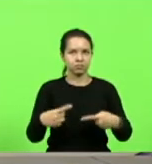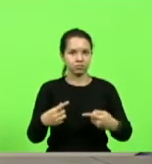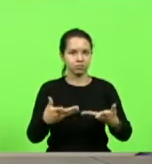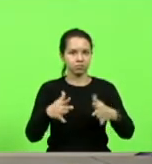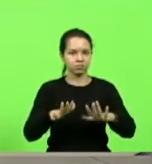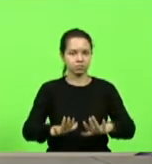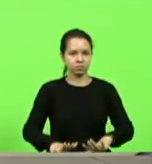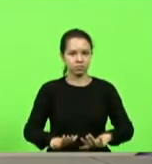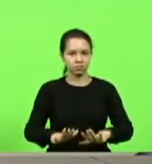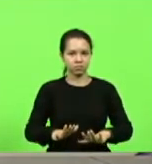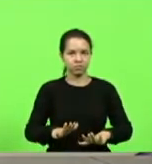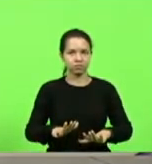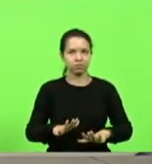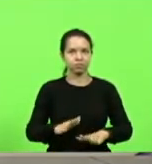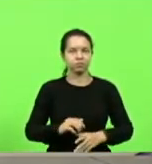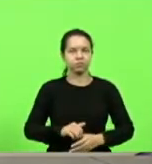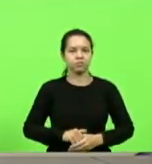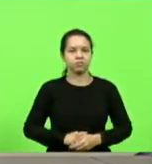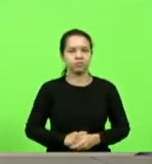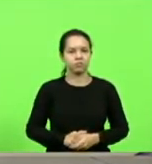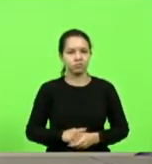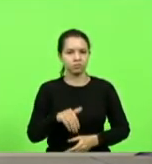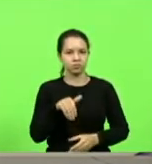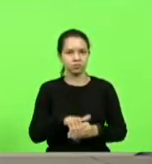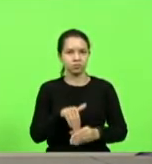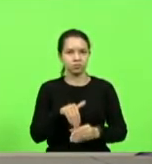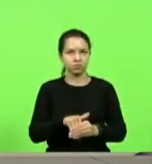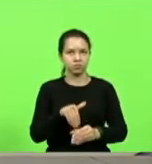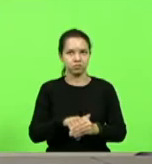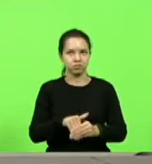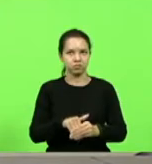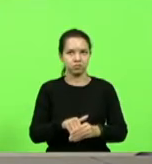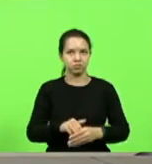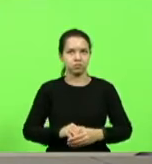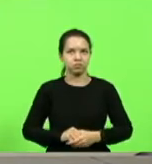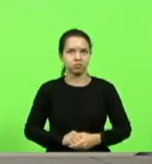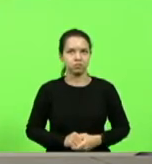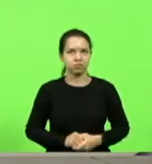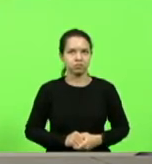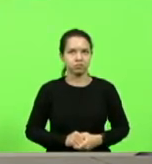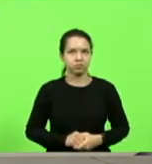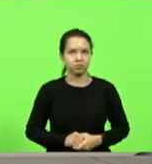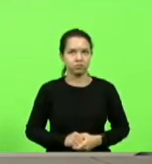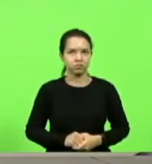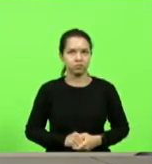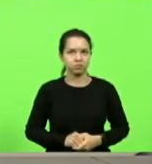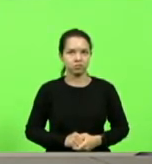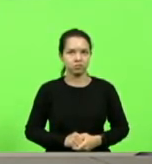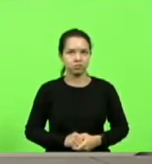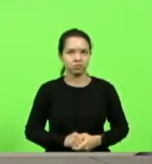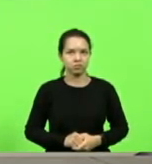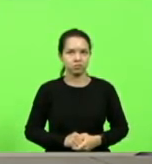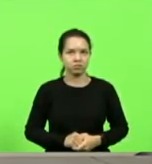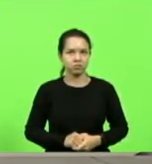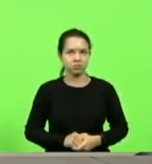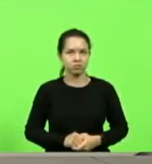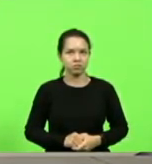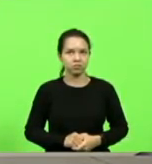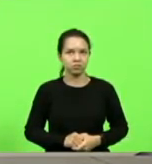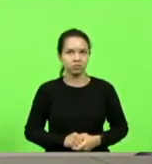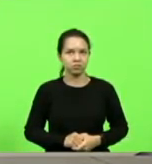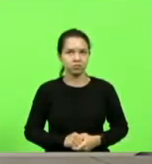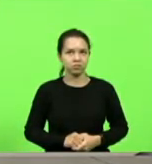quem queira discutir, em votação. Deputados que aprovam, permaneçam como se encontram. Presidente. Sim, deputada Luciane